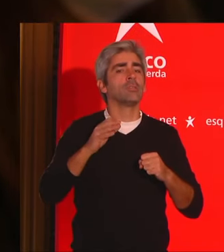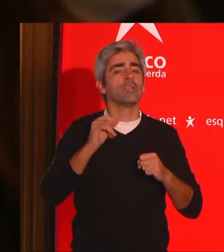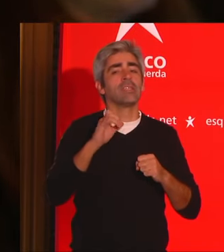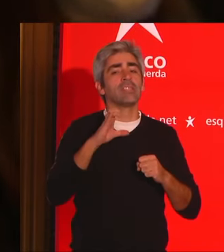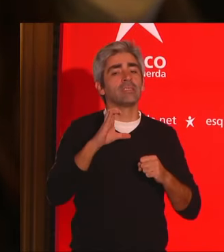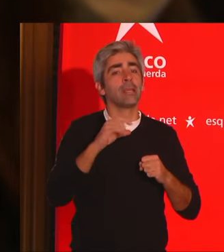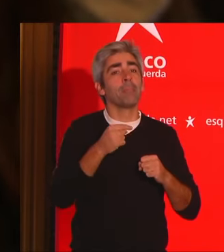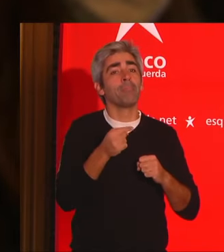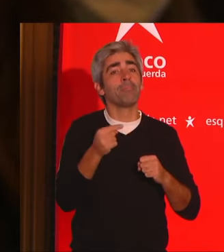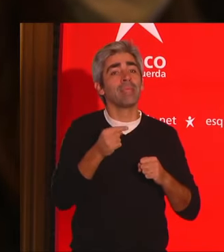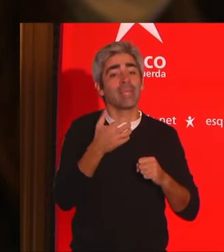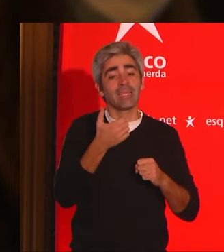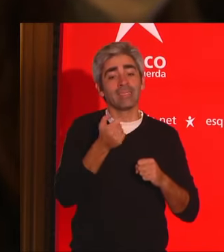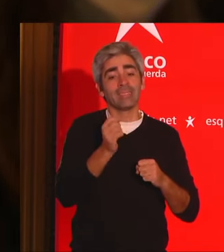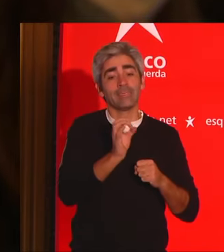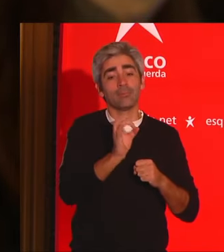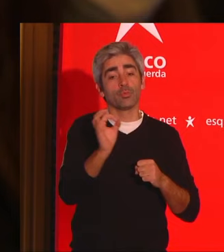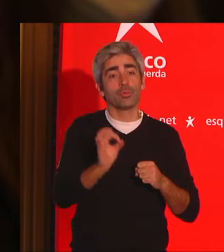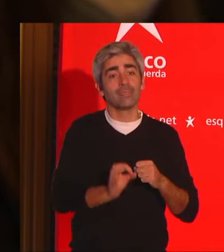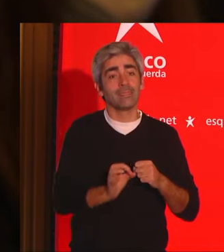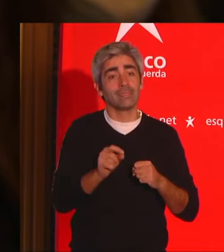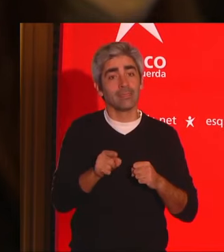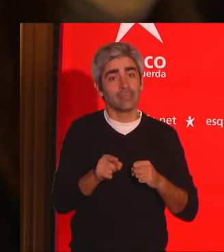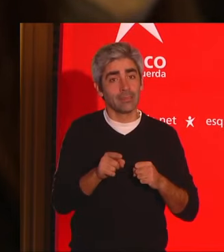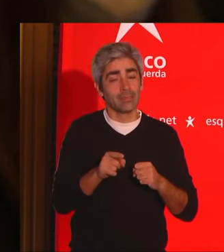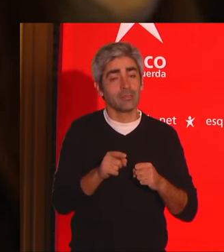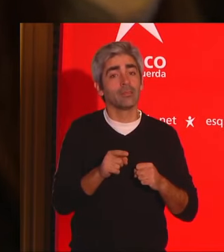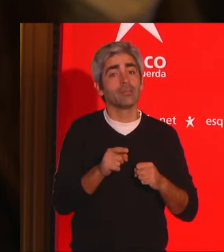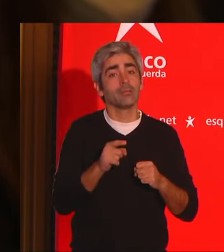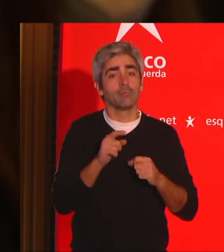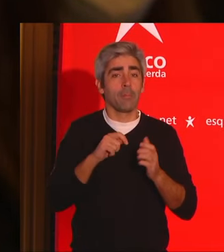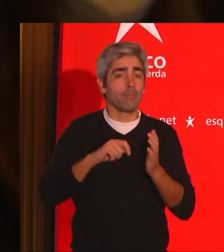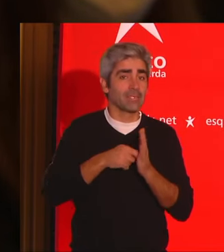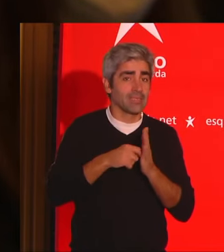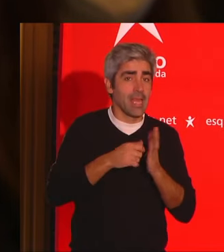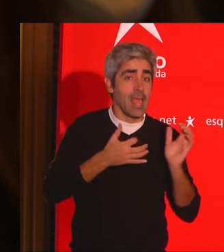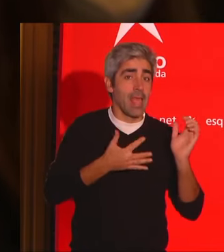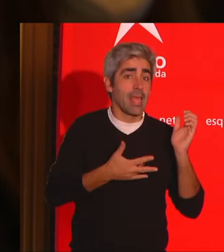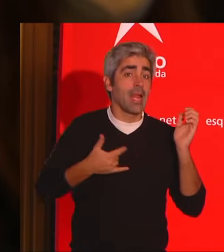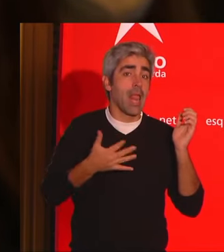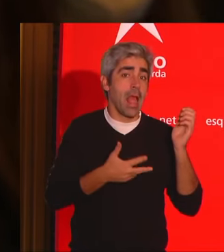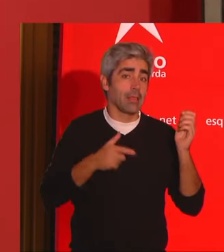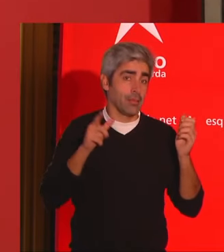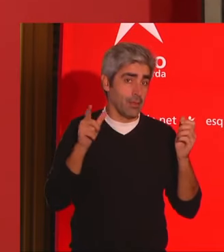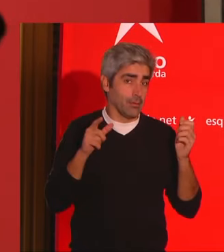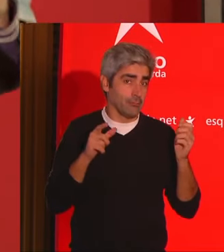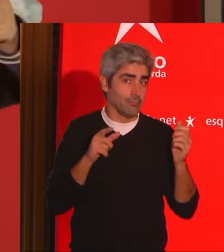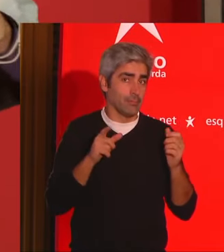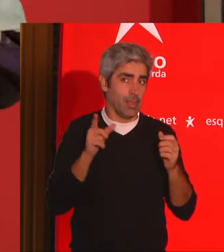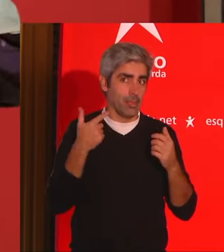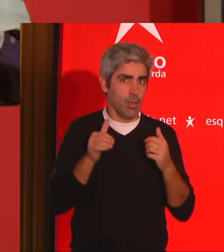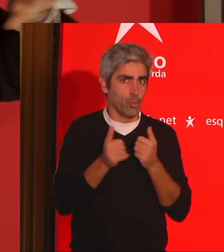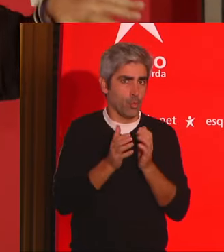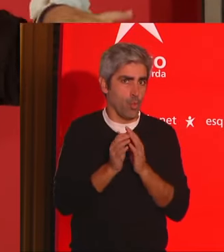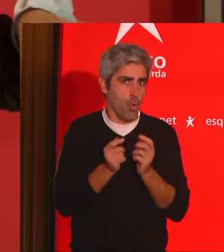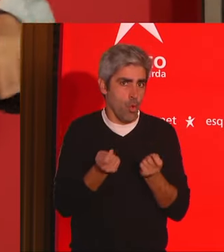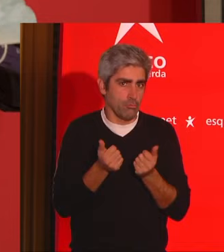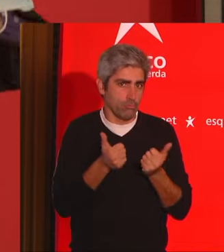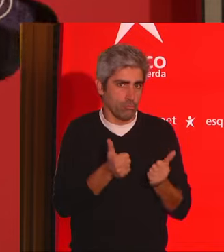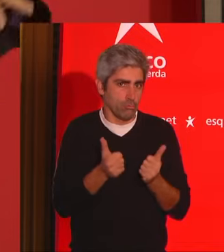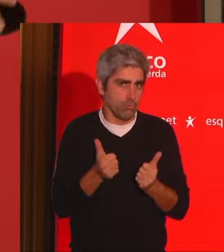IRC mínimo de 15%, sucumbindo às pressões da Irlanda, justamente, que tem tudo organizado em